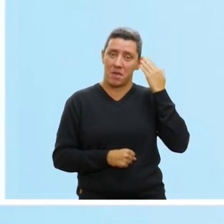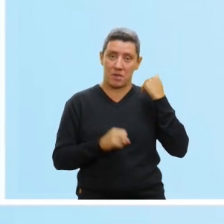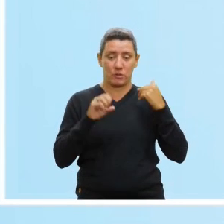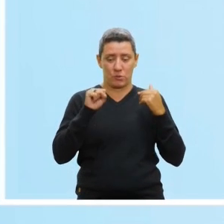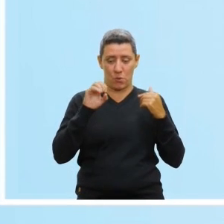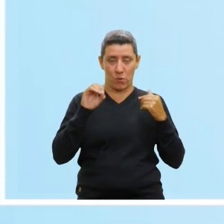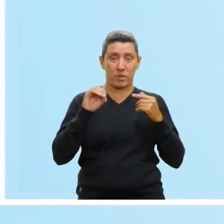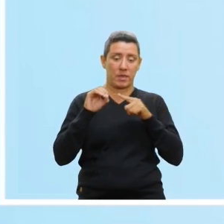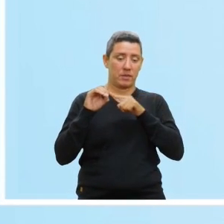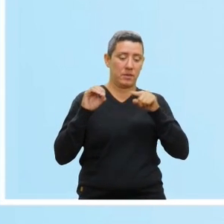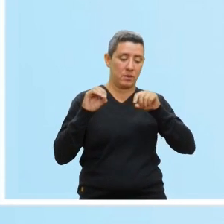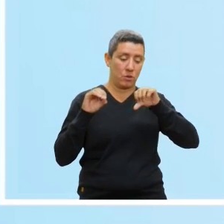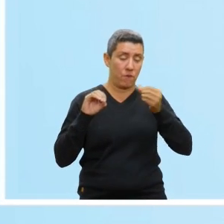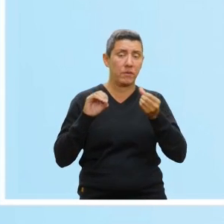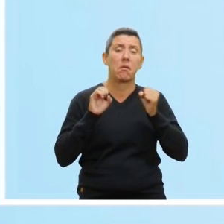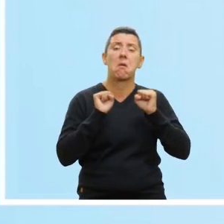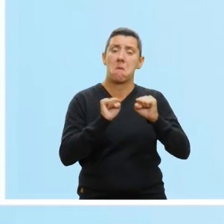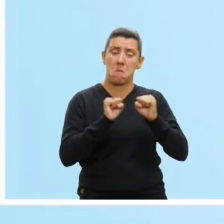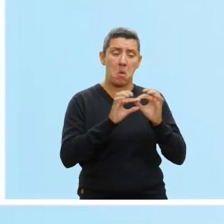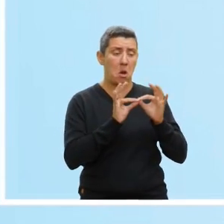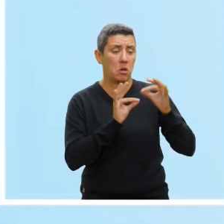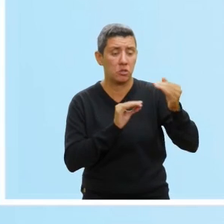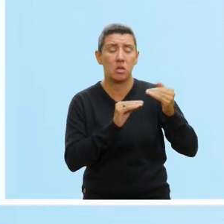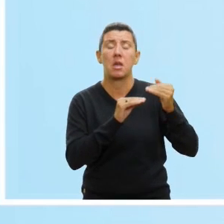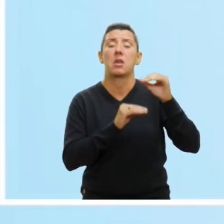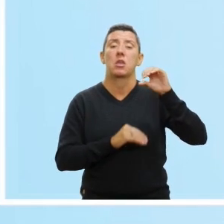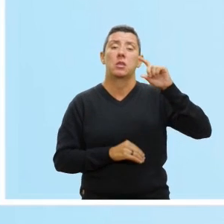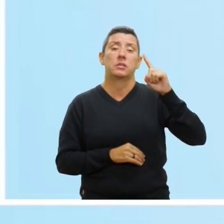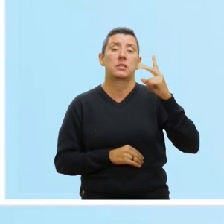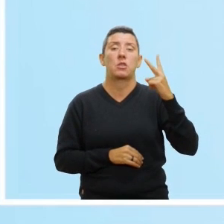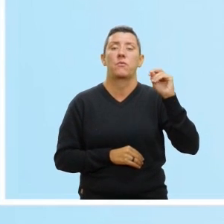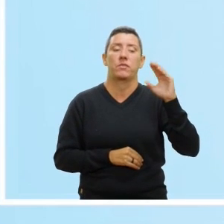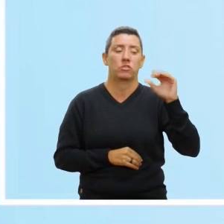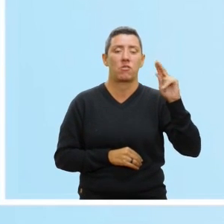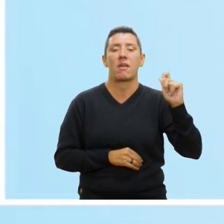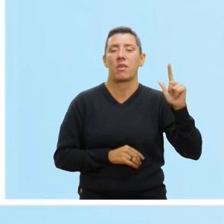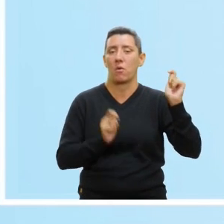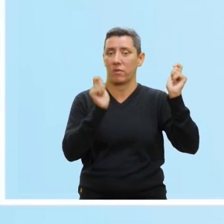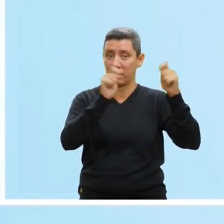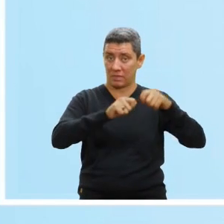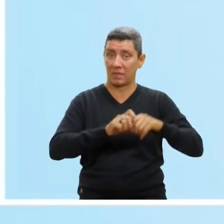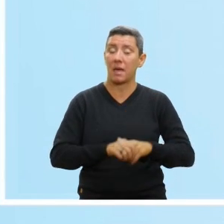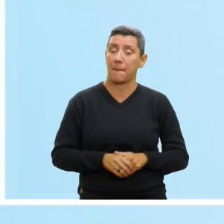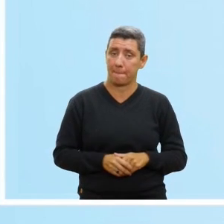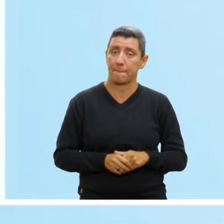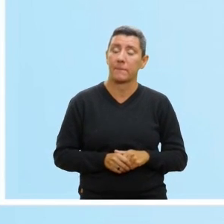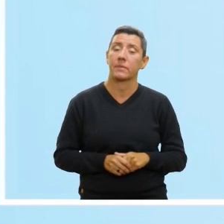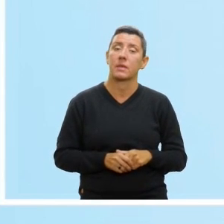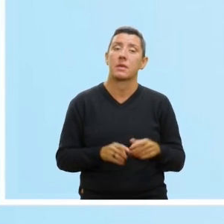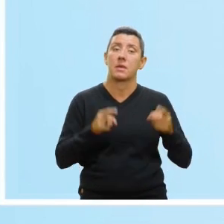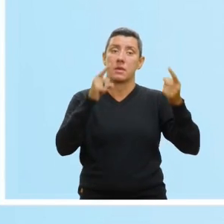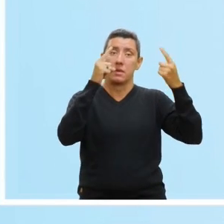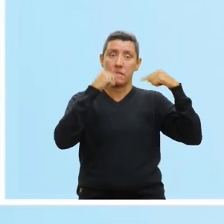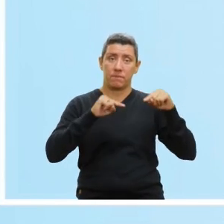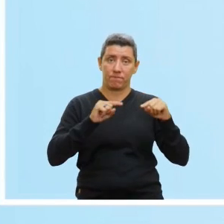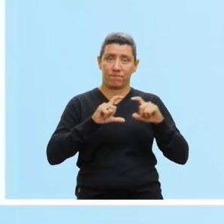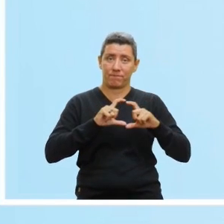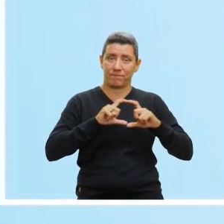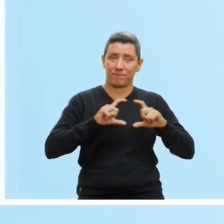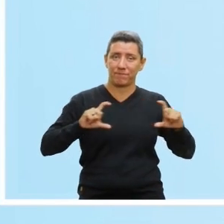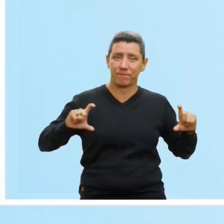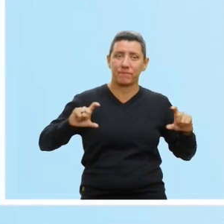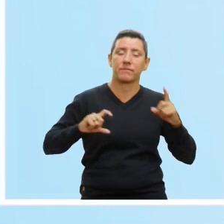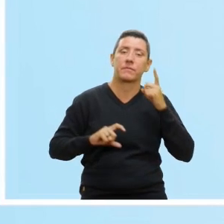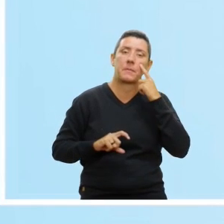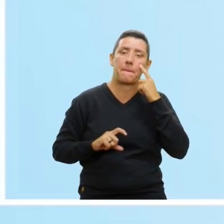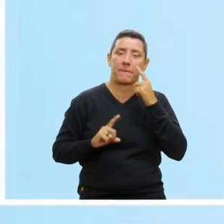pode fazer 120 canais dentro de uma fibra ótica. E aqui embaixo, do lado direito, é onde a gente quer chegar. Utilizar